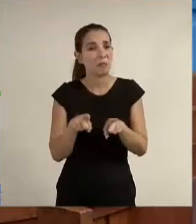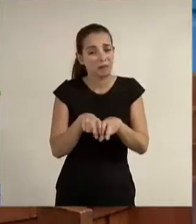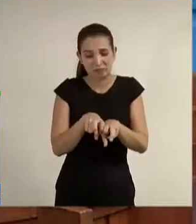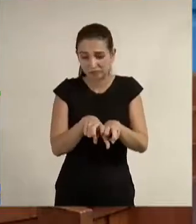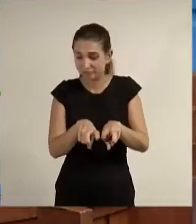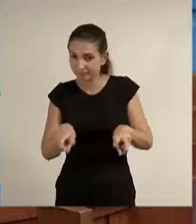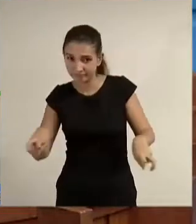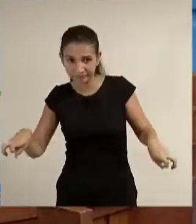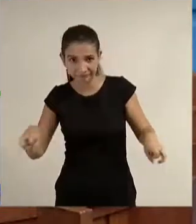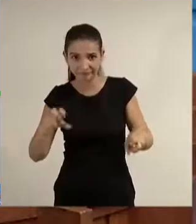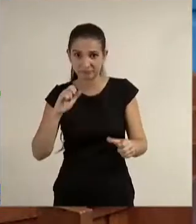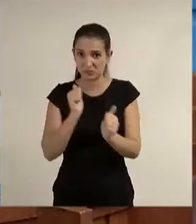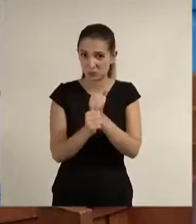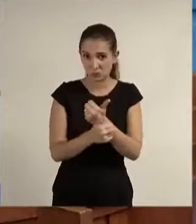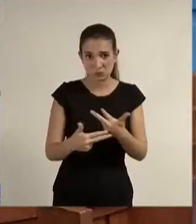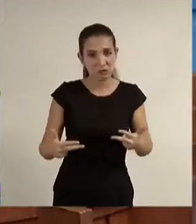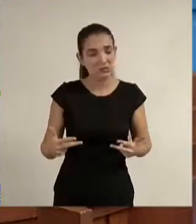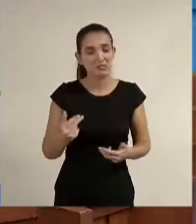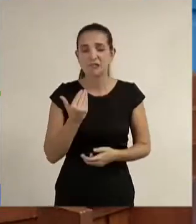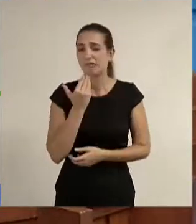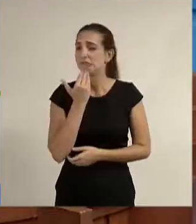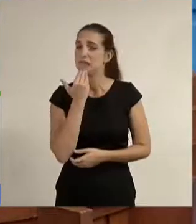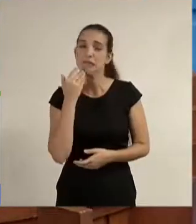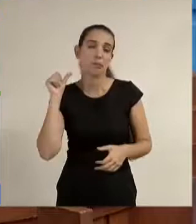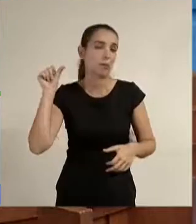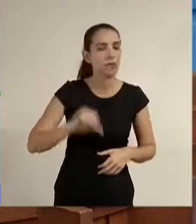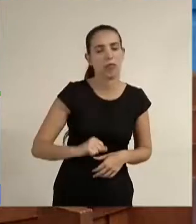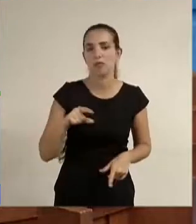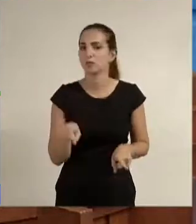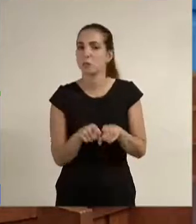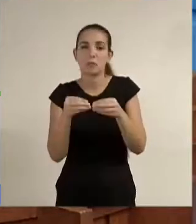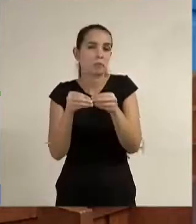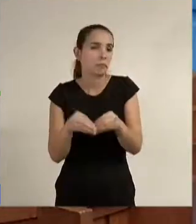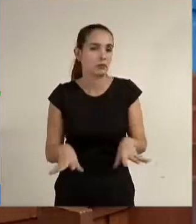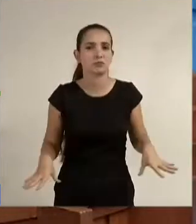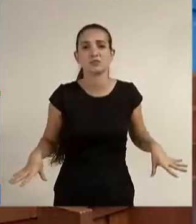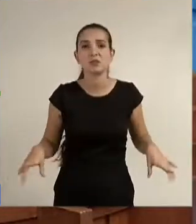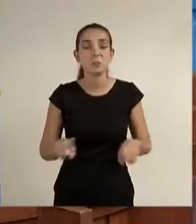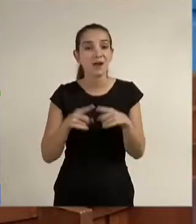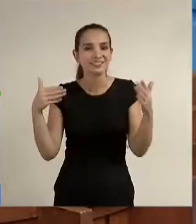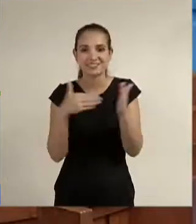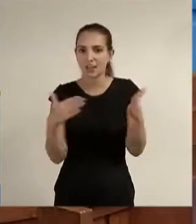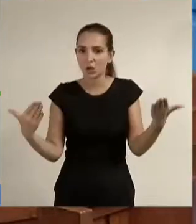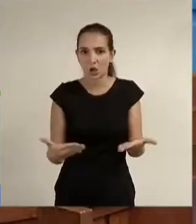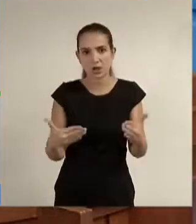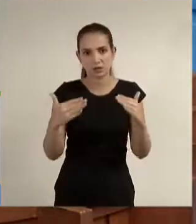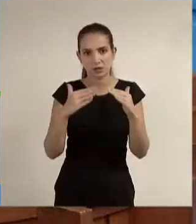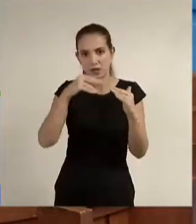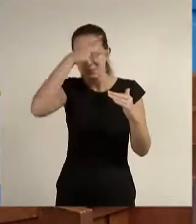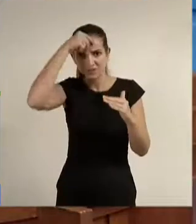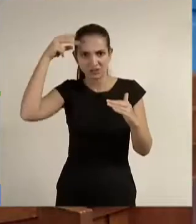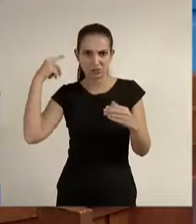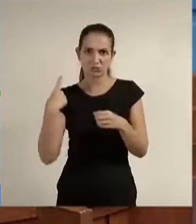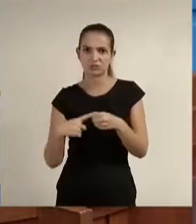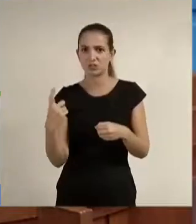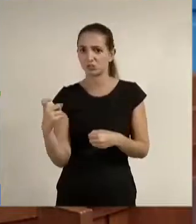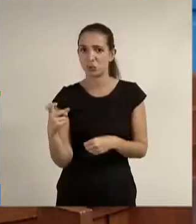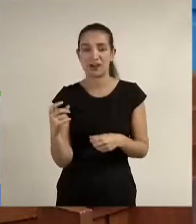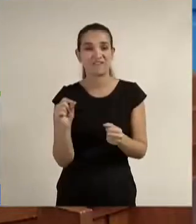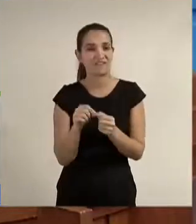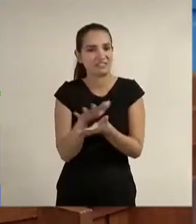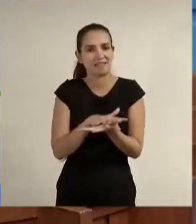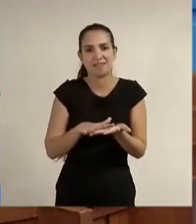pela situação que a administração municipal apresenta, também não terá solução, a não ser que consigamos recursos outros,